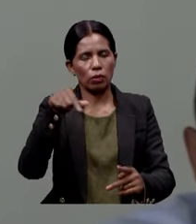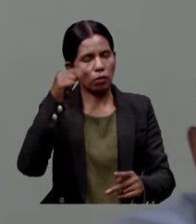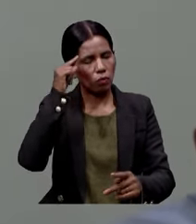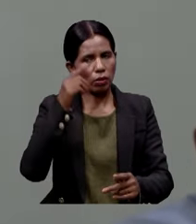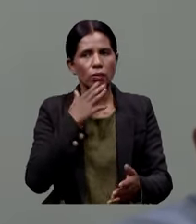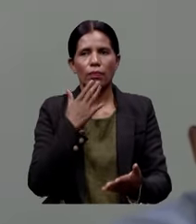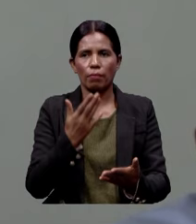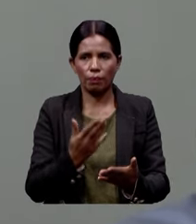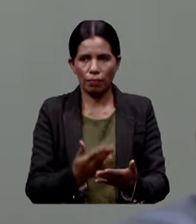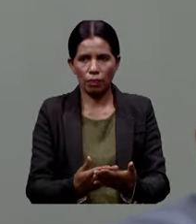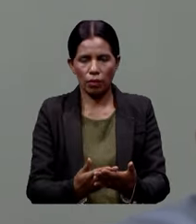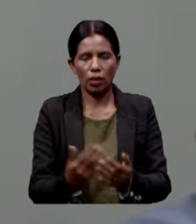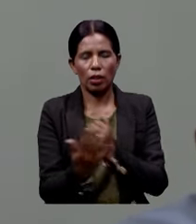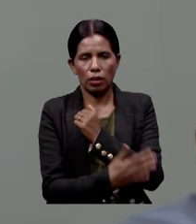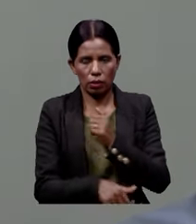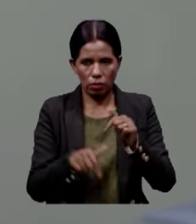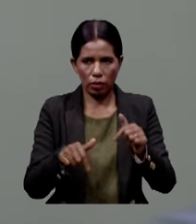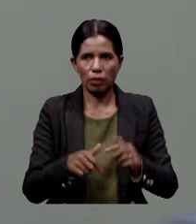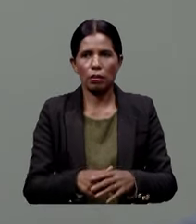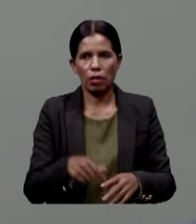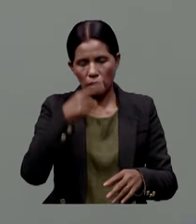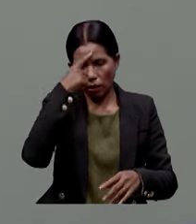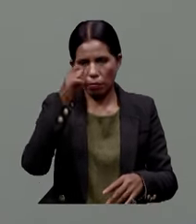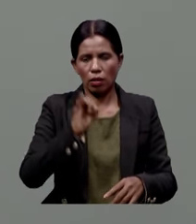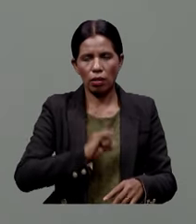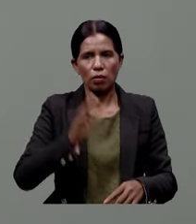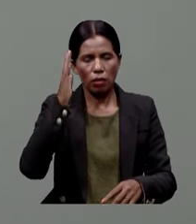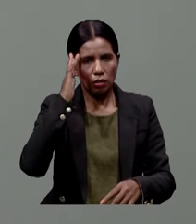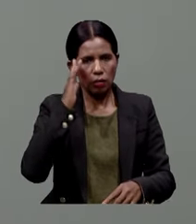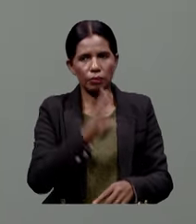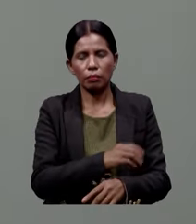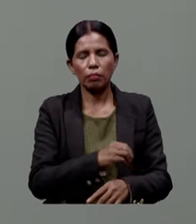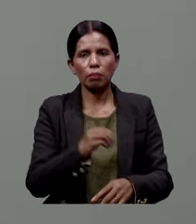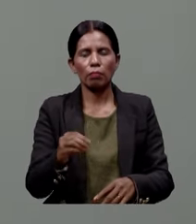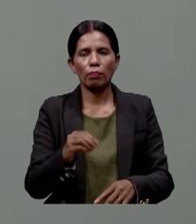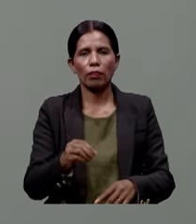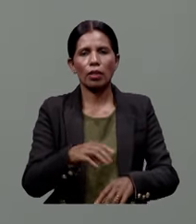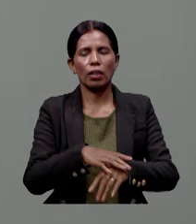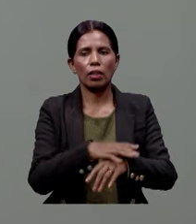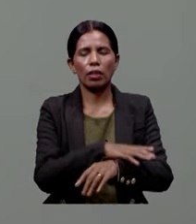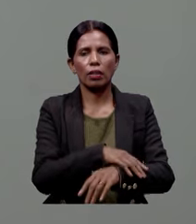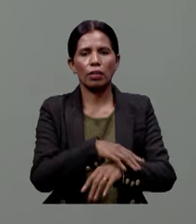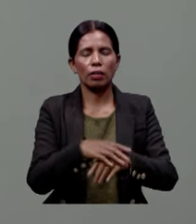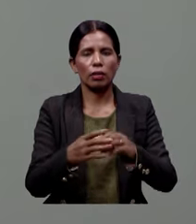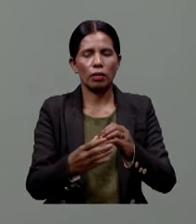de nação de dia. Também é que Hanoi encanta. Terras e propriedades pronto ato hamoto